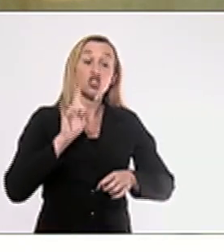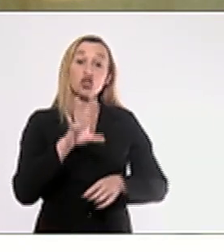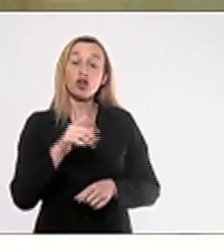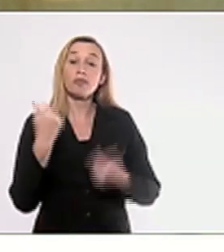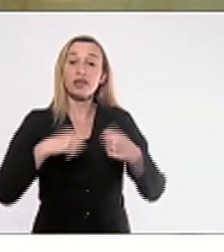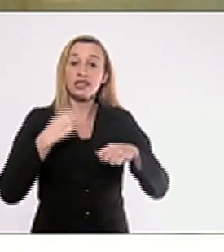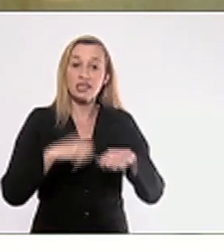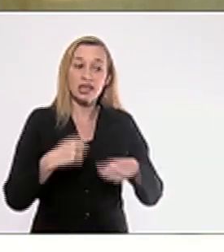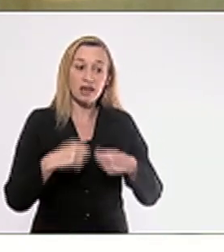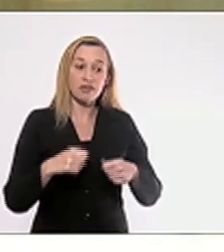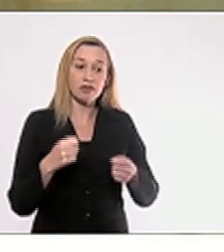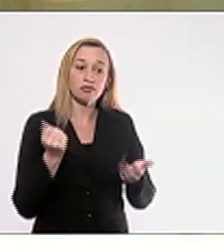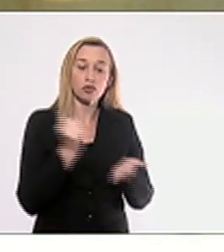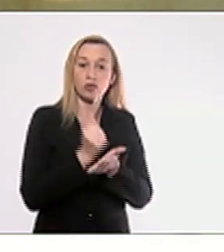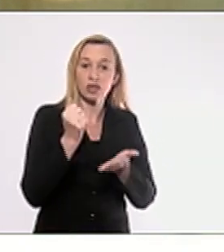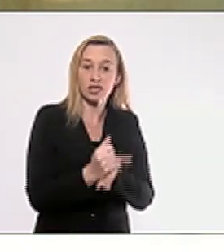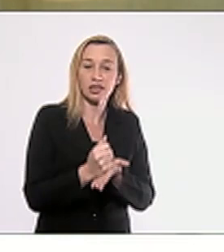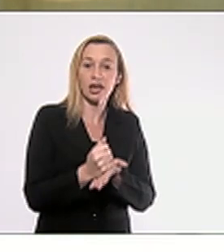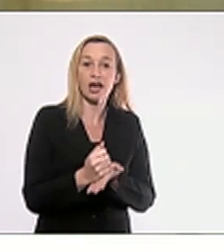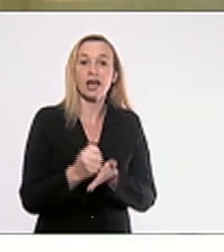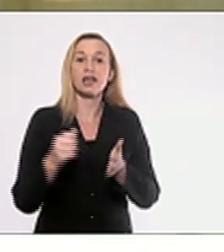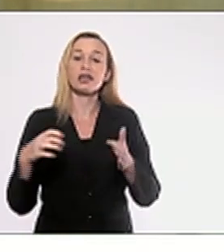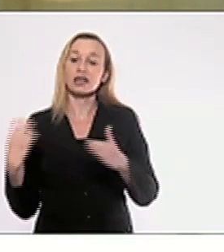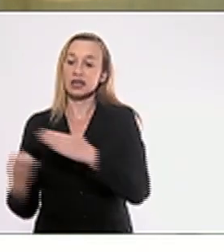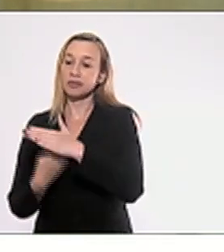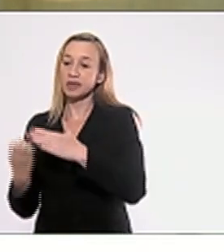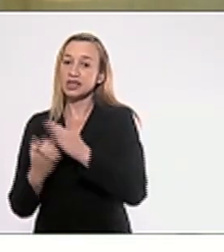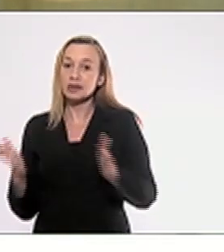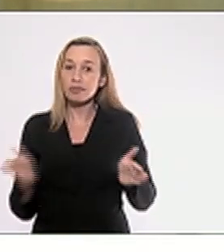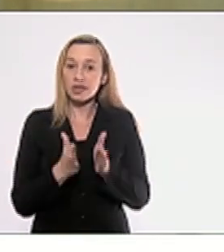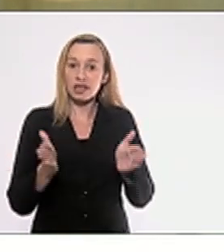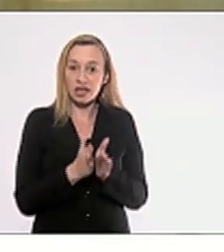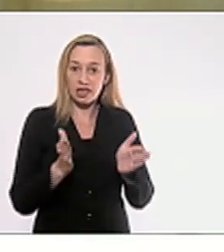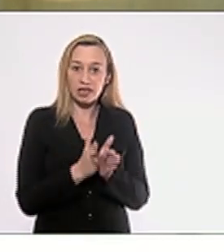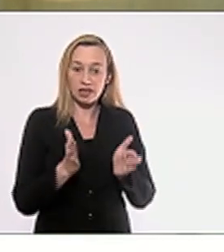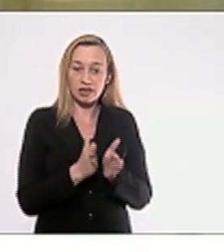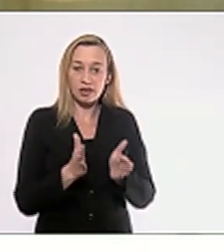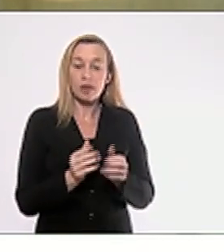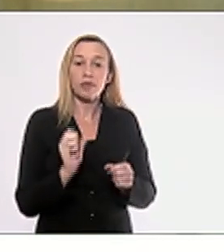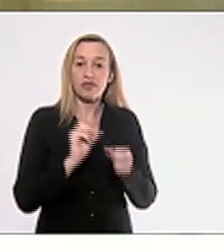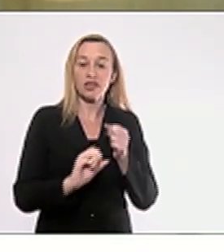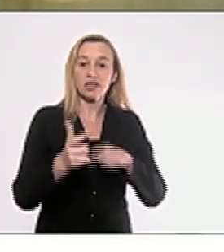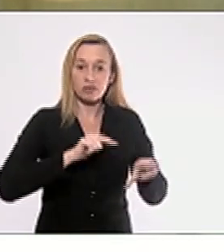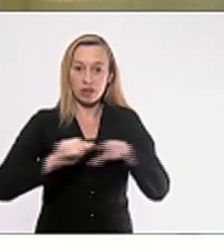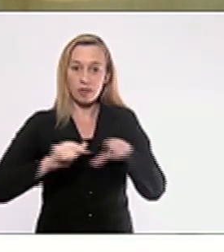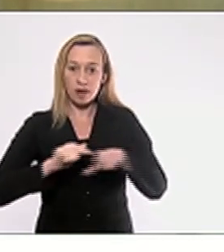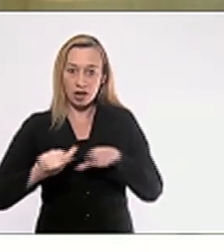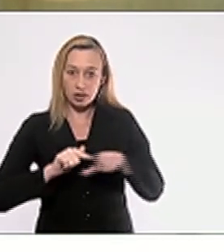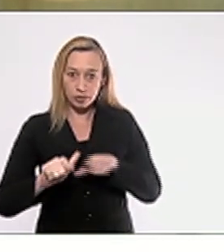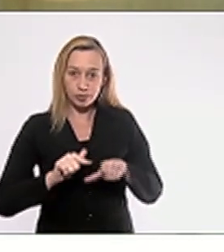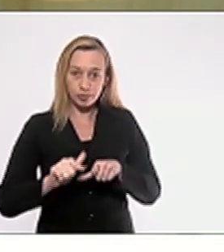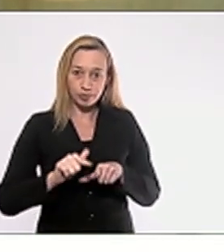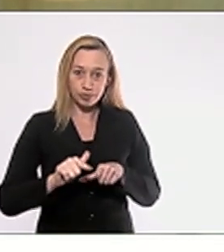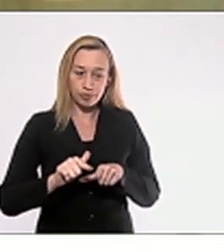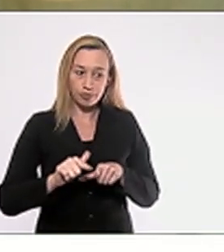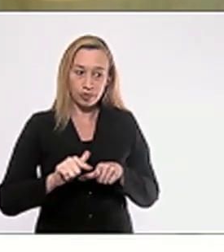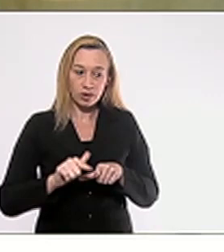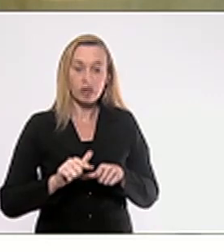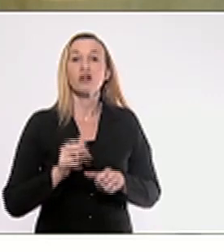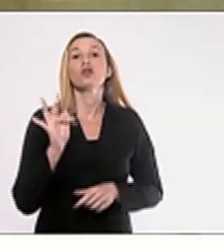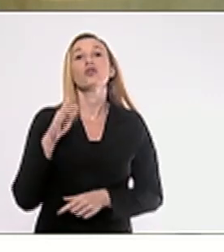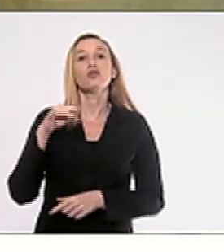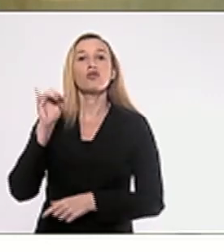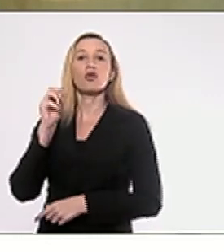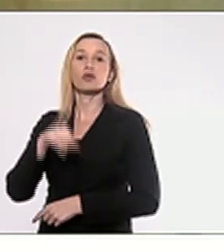para realizar o serviço, o que é inclusive comprovado em processo judicial que corre na Vara Civil do Fórum da Barra da